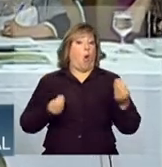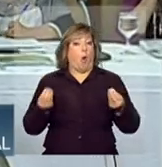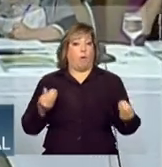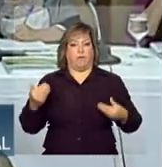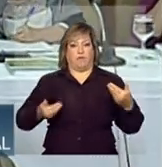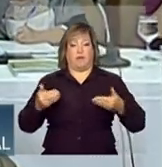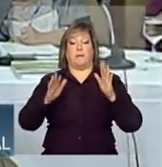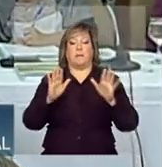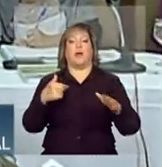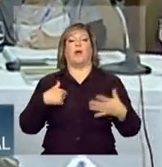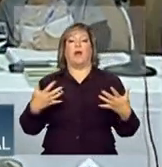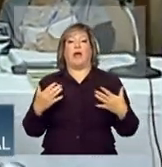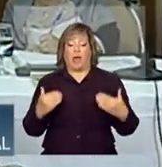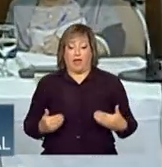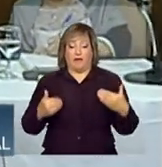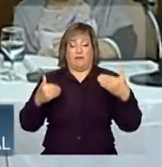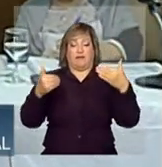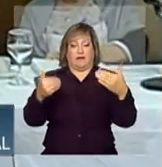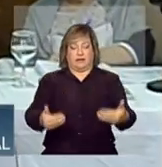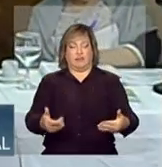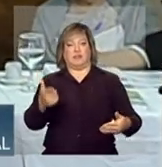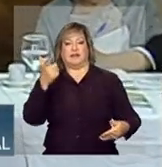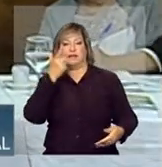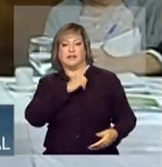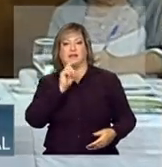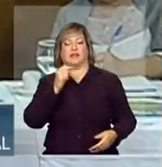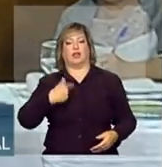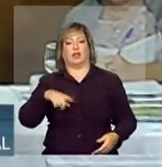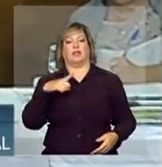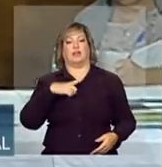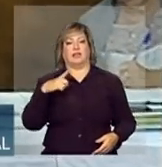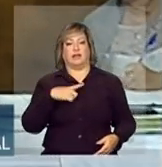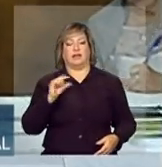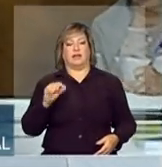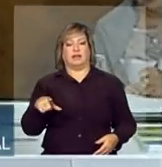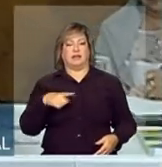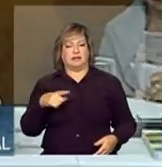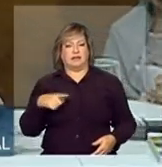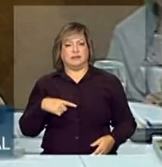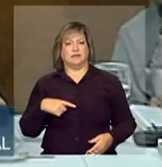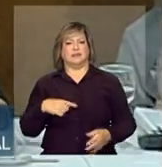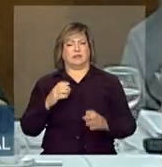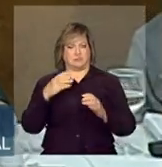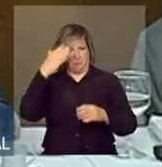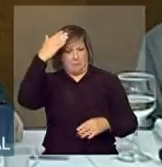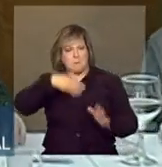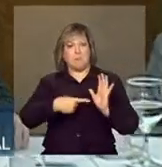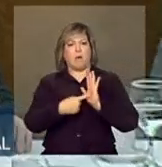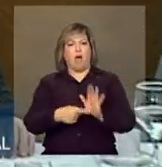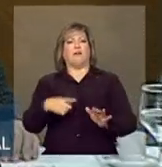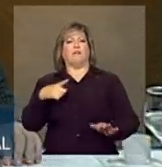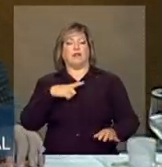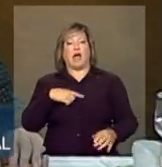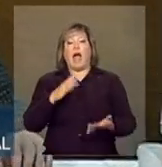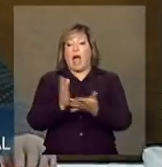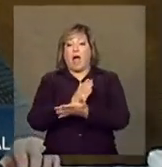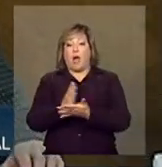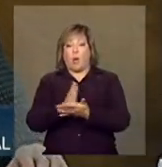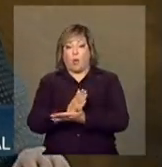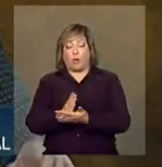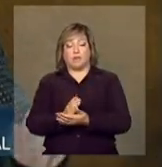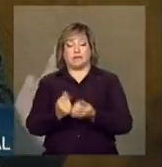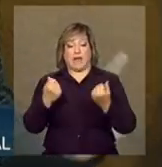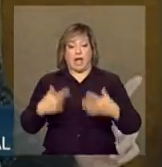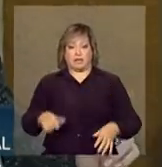queria registrar os avanços e as conquistas que nós temos tido, inclusive científica, comprovando que alguns gastos, como é o caso do